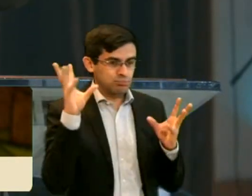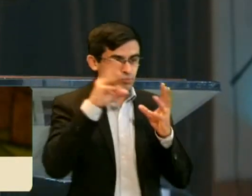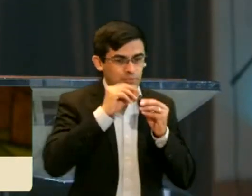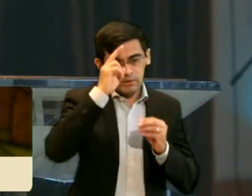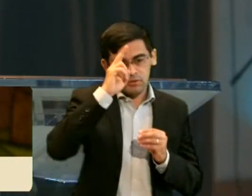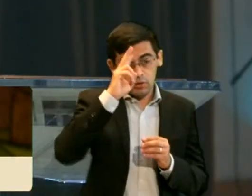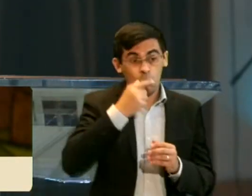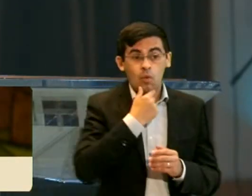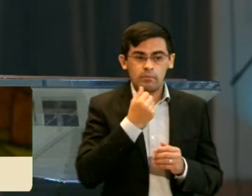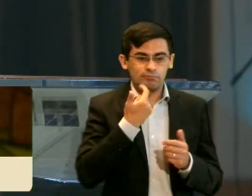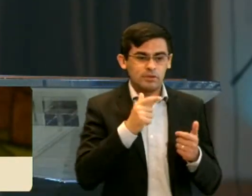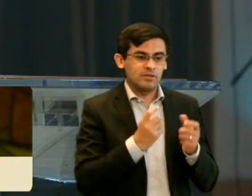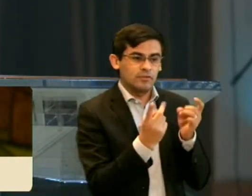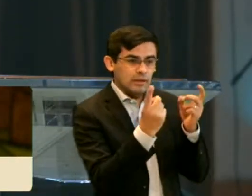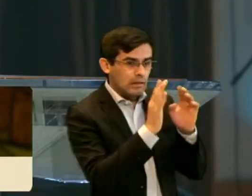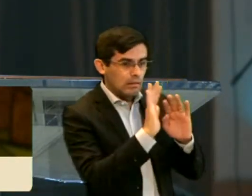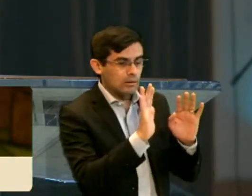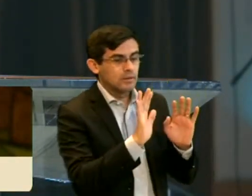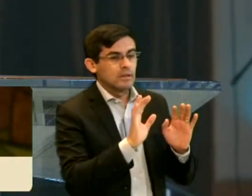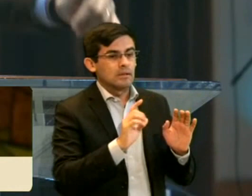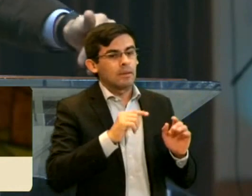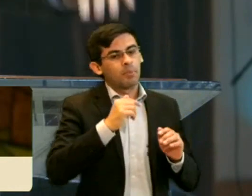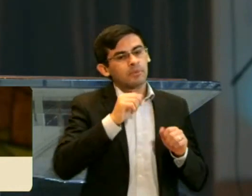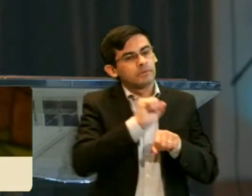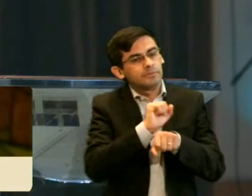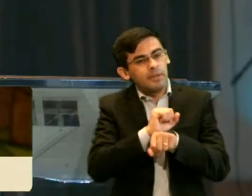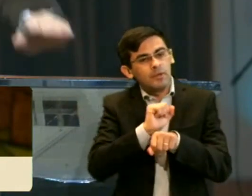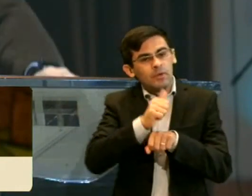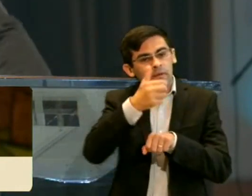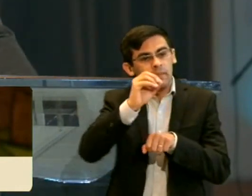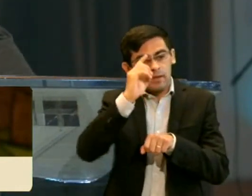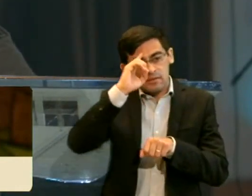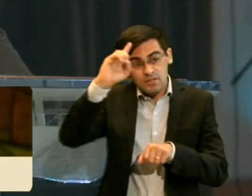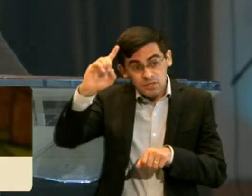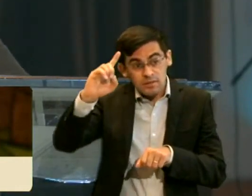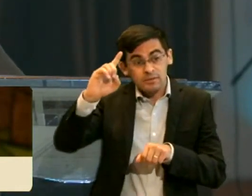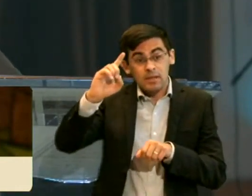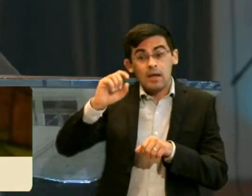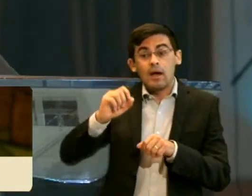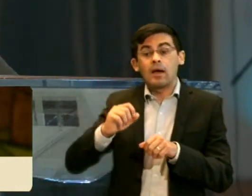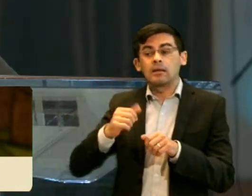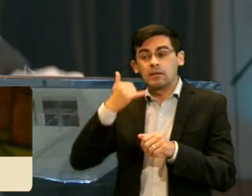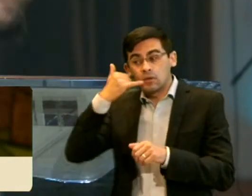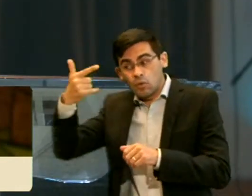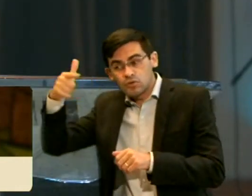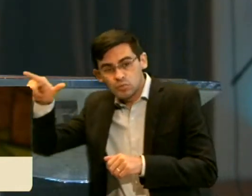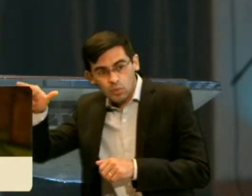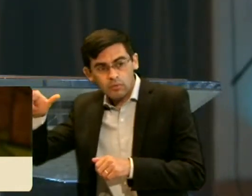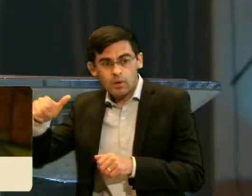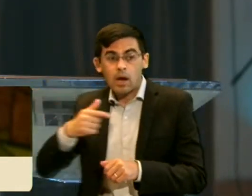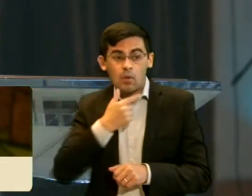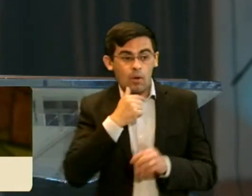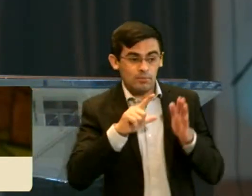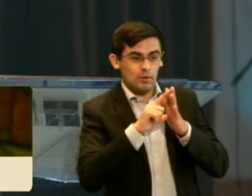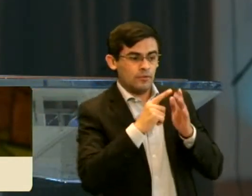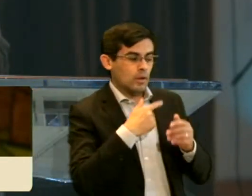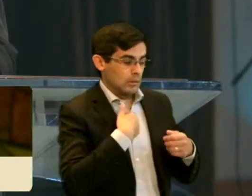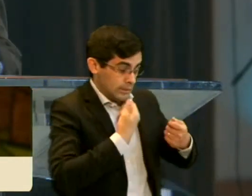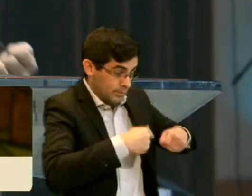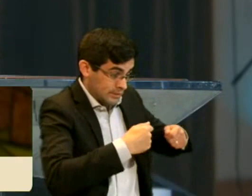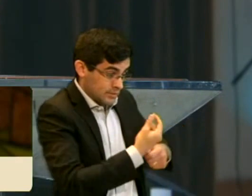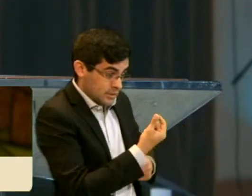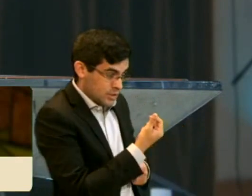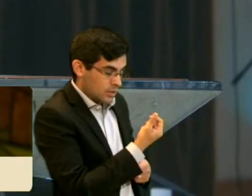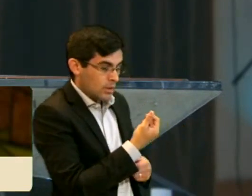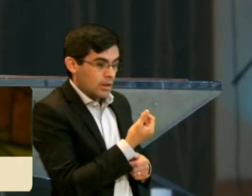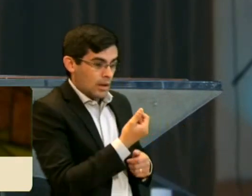quis vender, depois de 10 dias, liga de novo, estou precisando de dinheiro, vendeu o cachorro para ele. E agora, ele está um dia